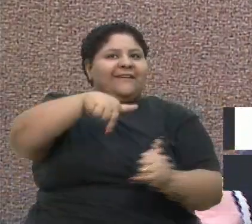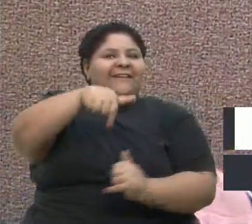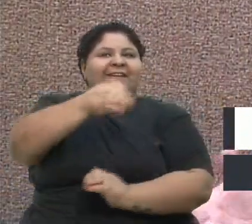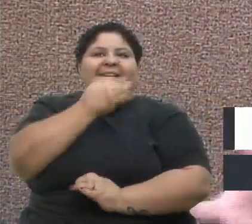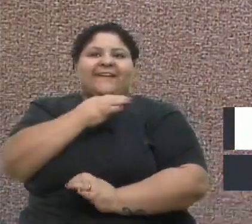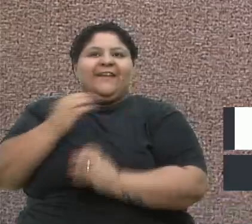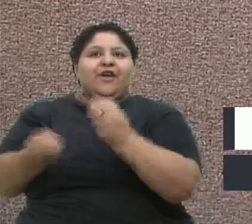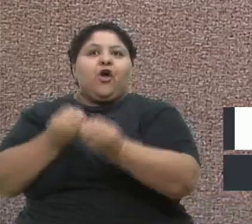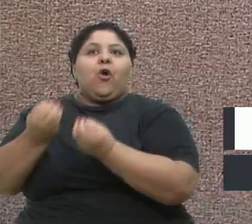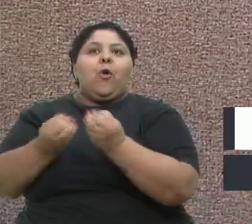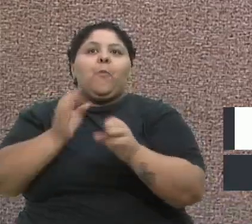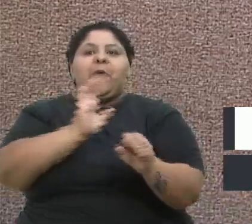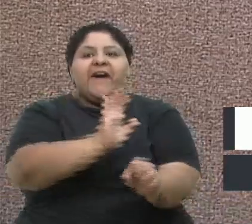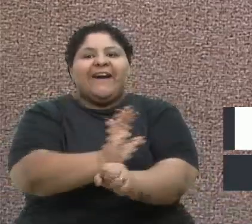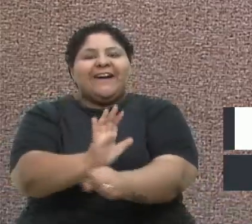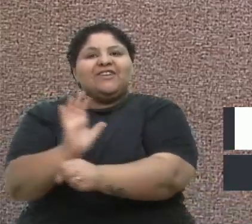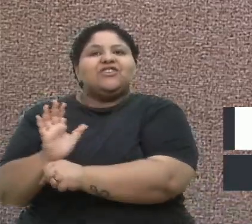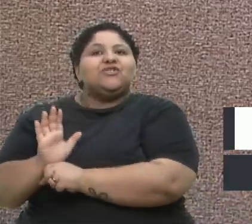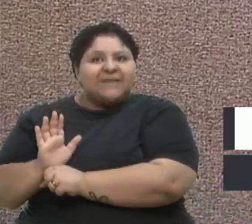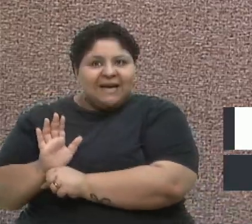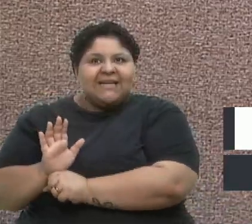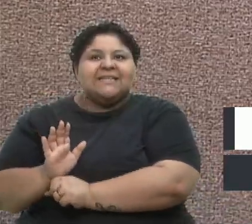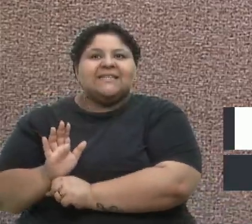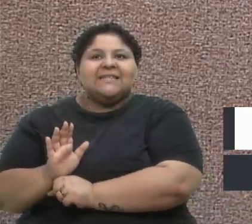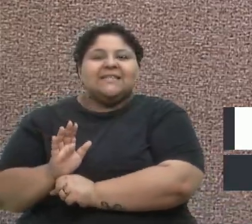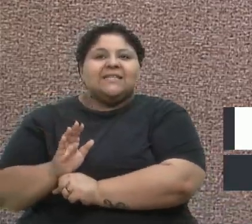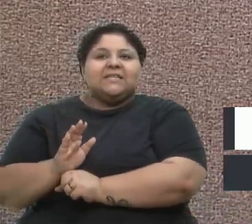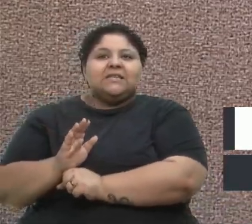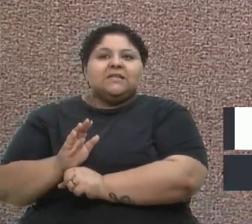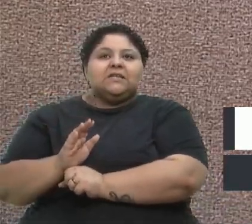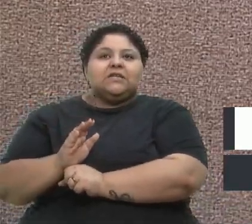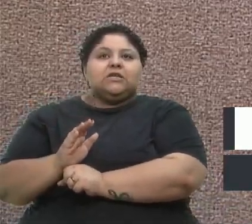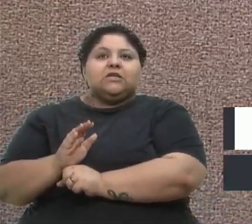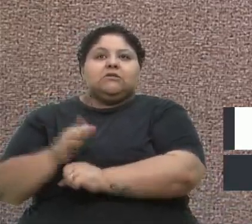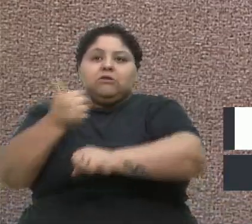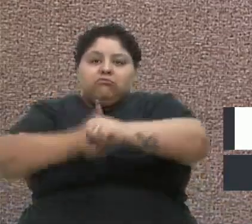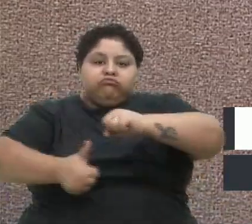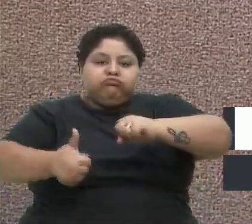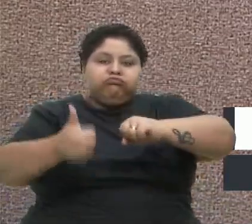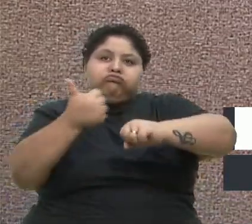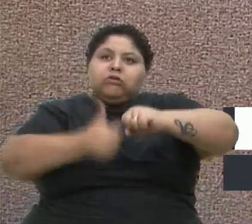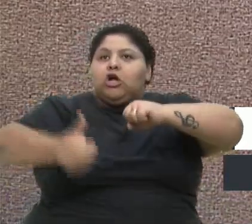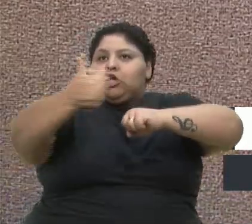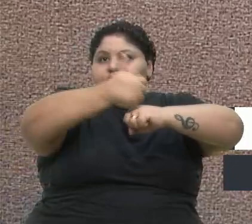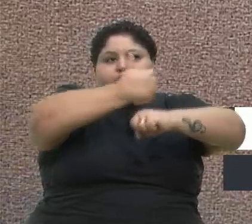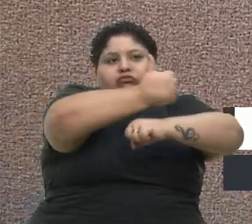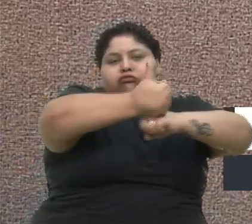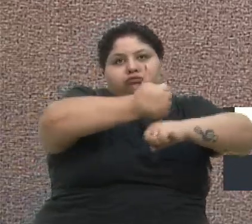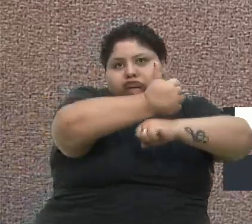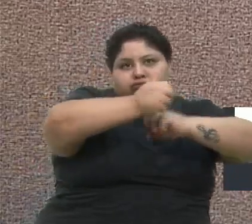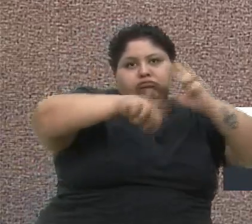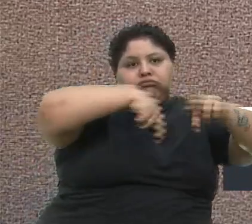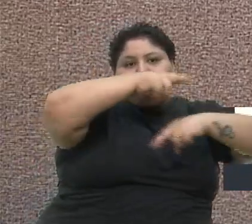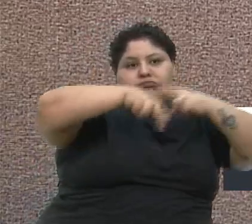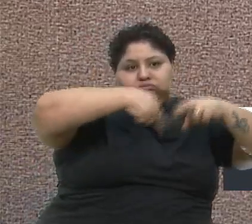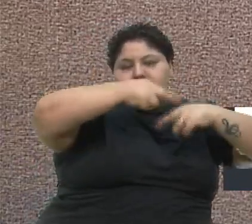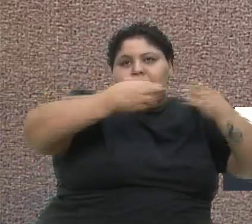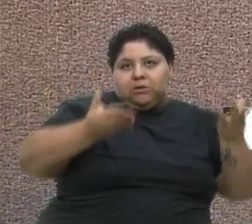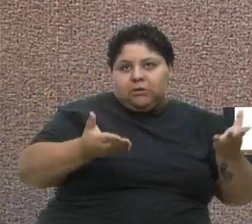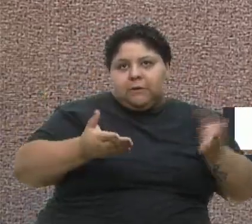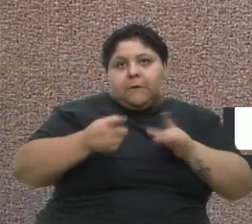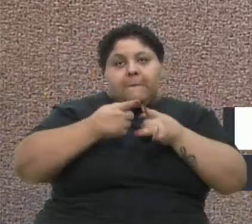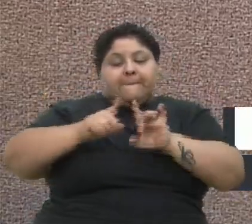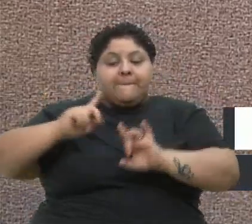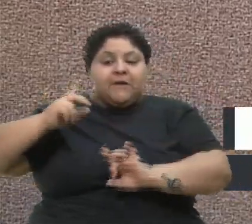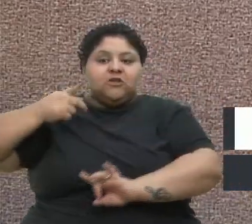12º BPM, como poderia se fazer uma realocação de policiais em relação a isso. Mas o vereador